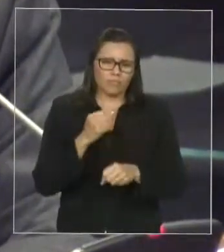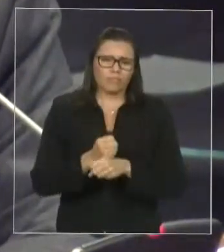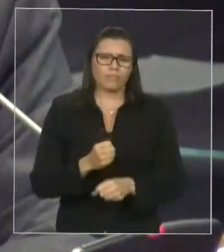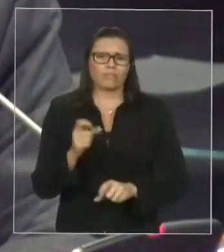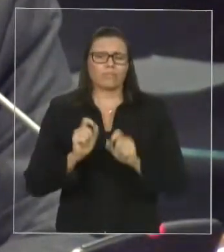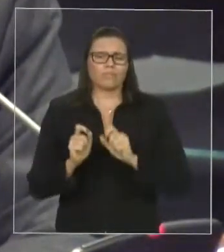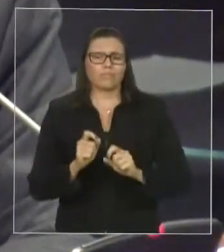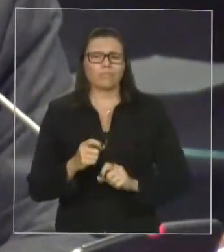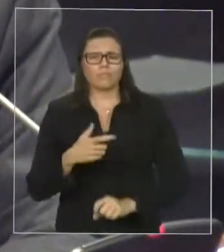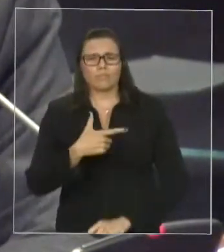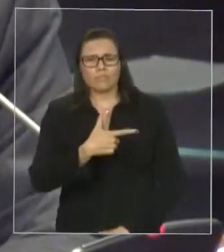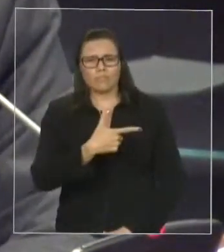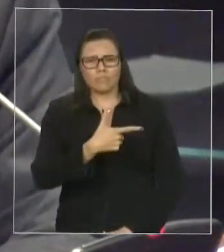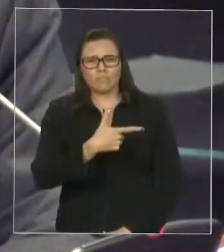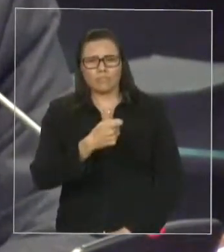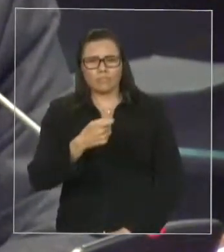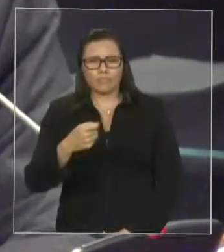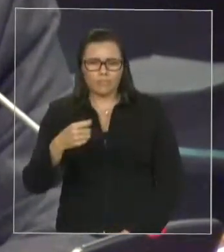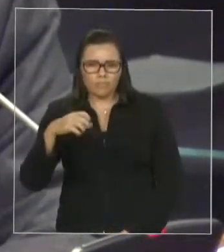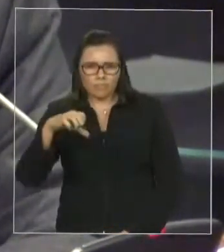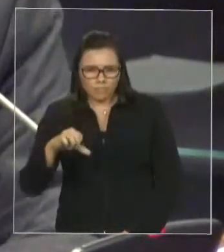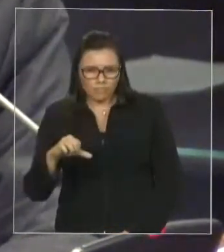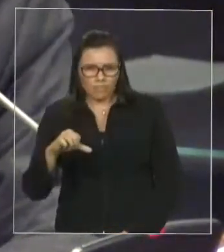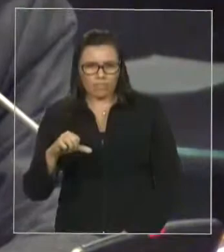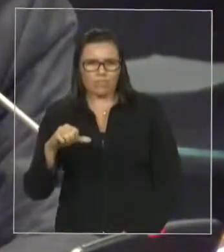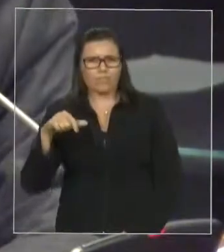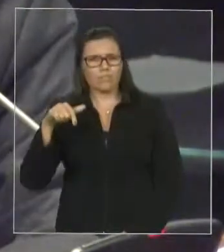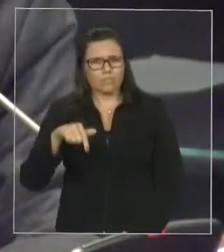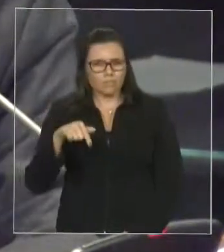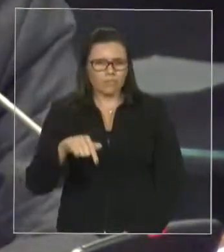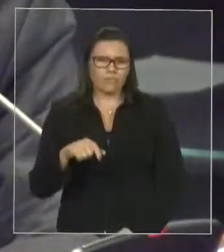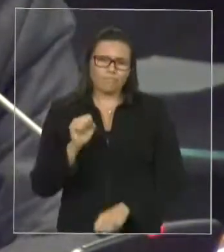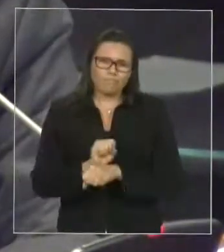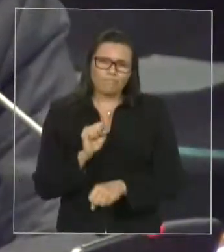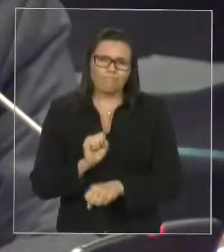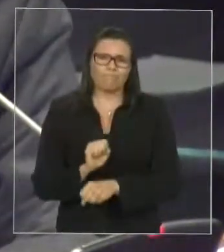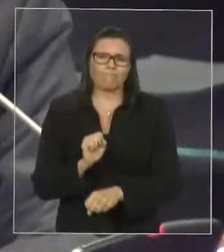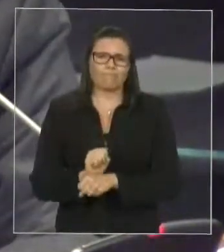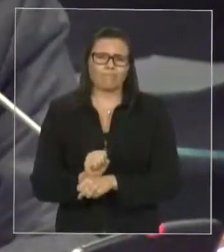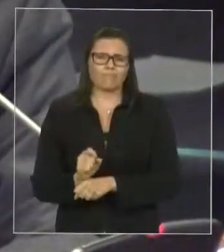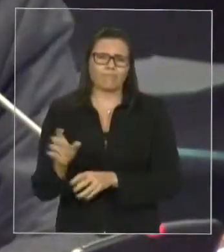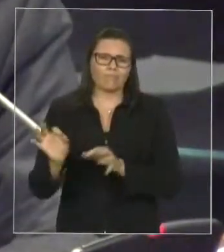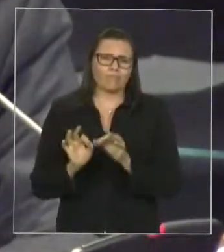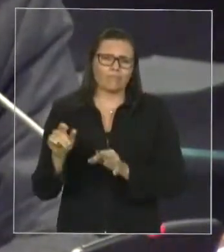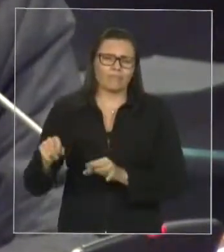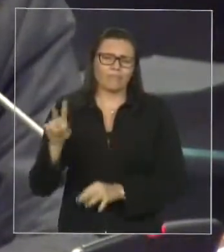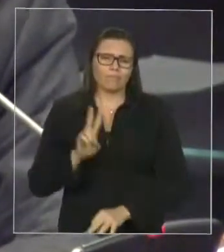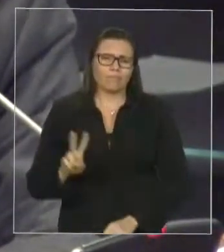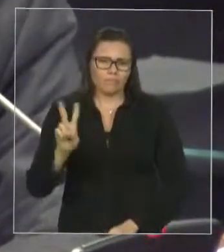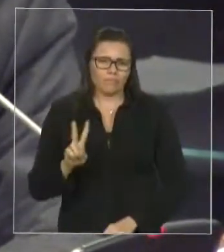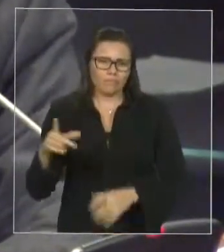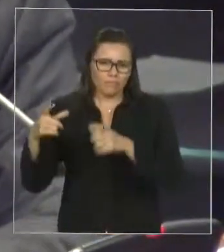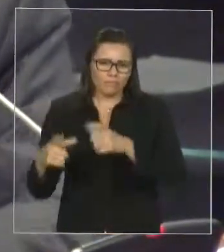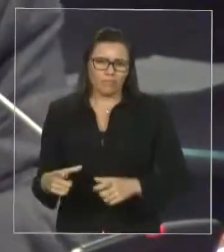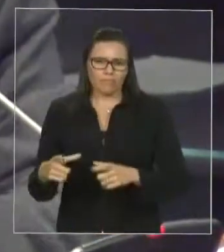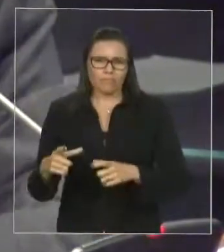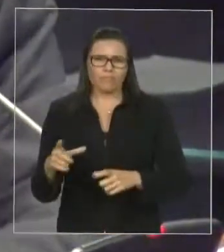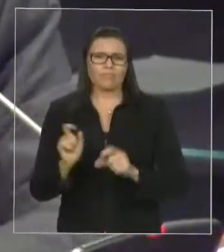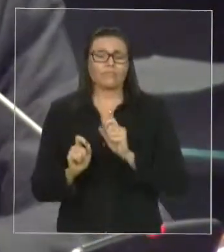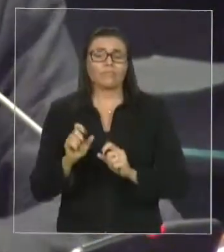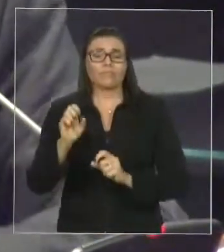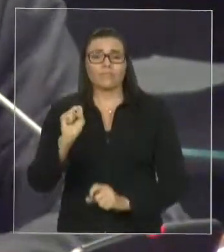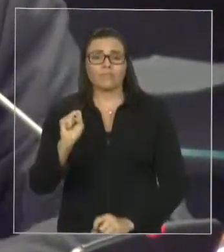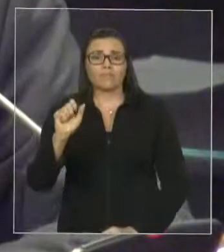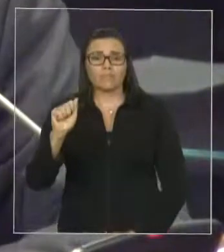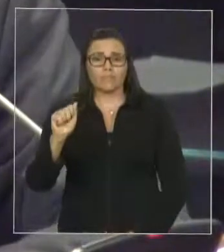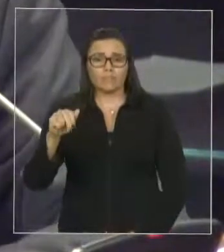e foi conseguido entregar. Mas que toda semana há uma notícia negativa sobre o saneamento do Maranhão, há